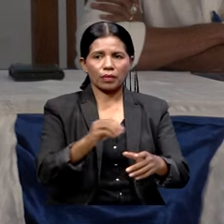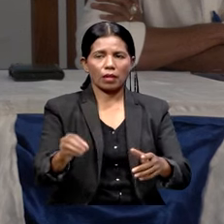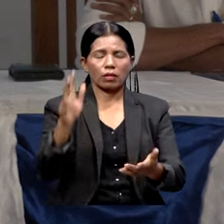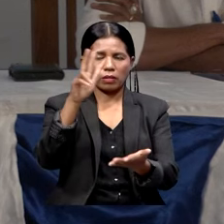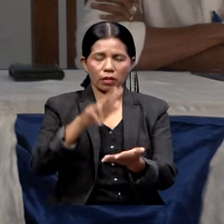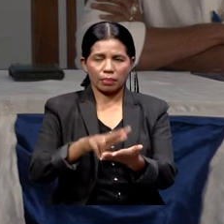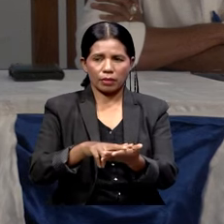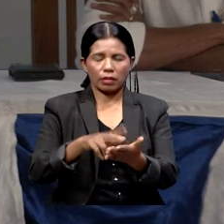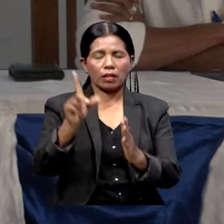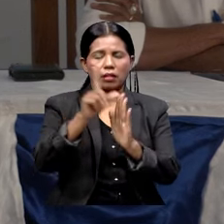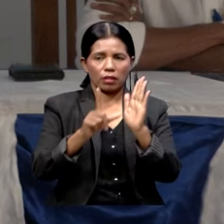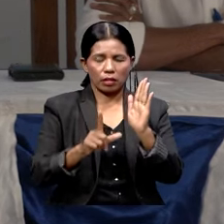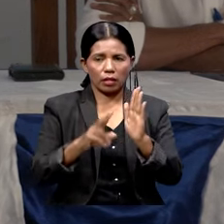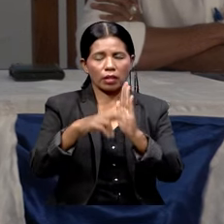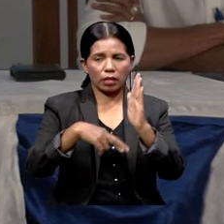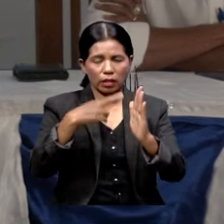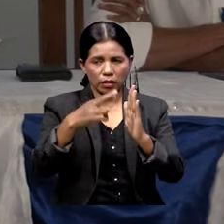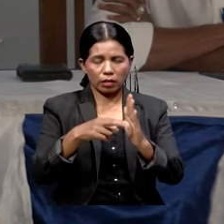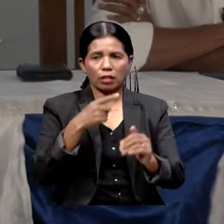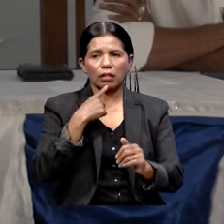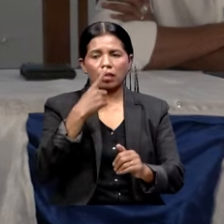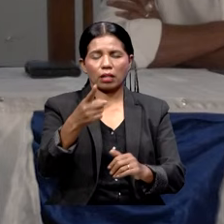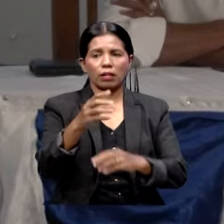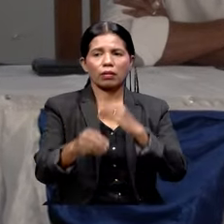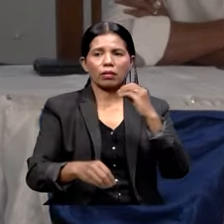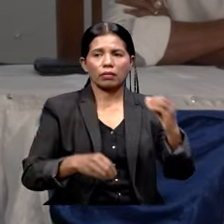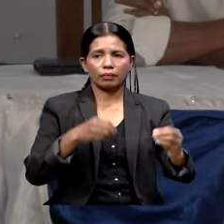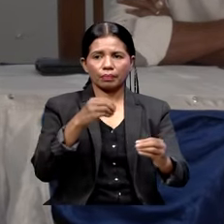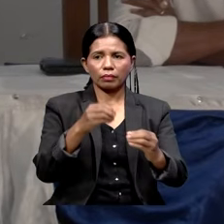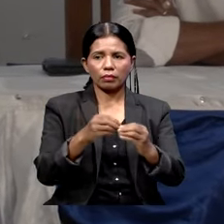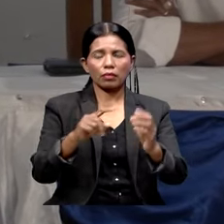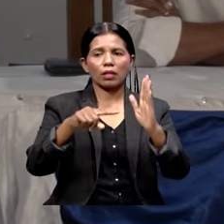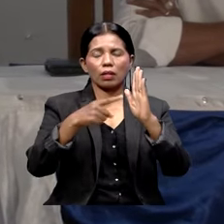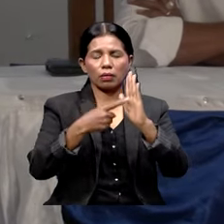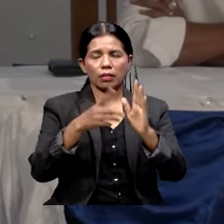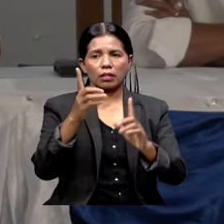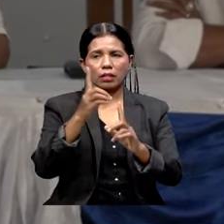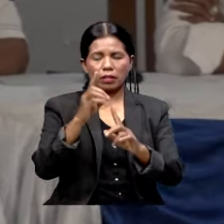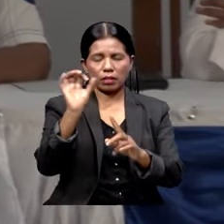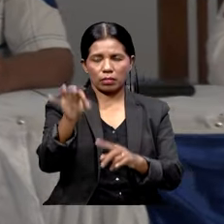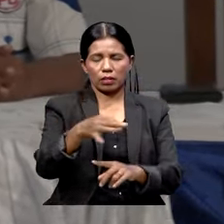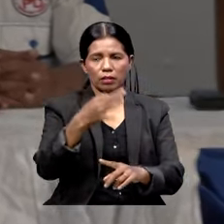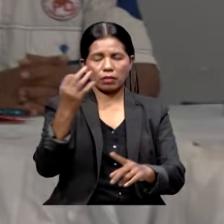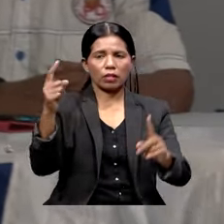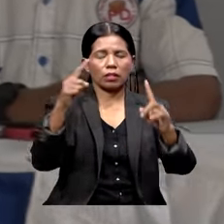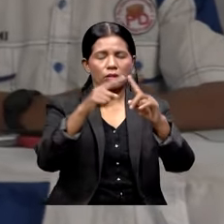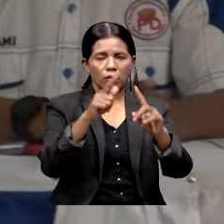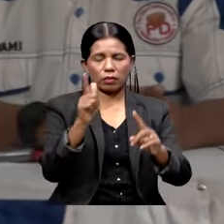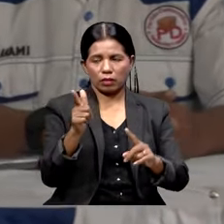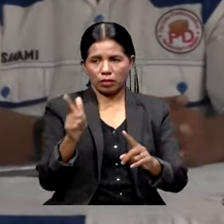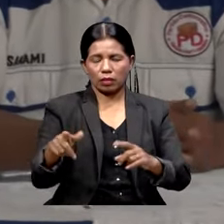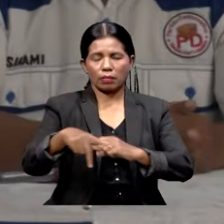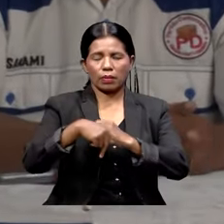aprova resolução nebe ke dehan katak hahu dia 19 to 20